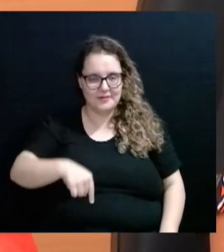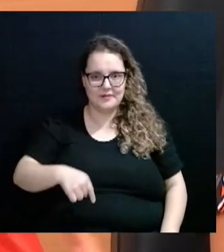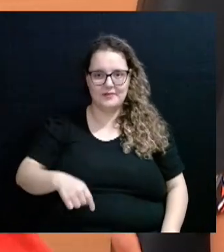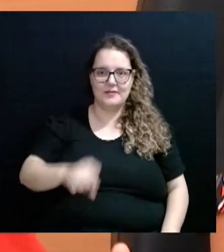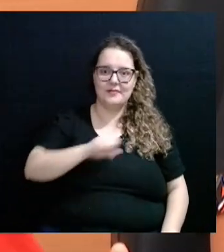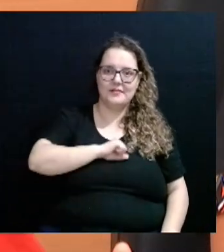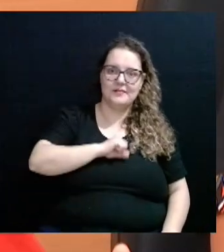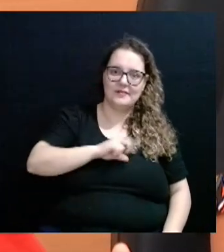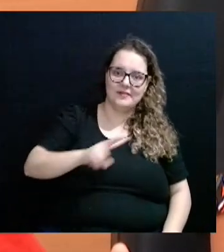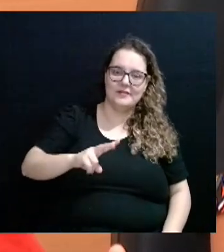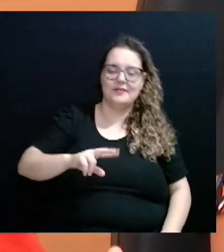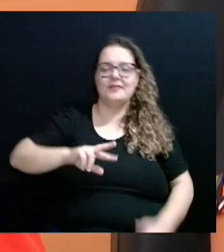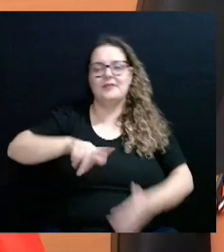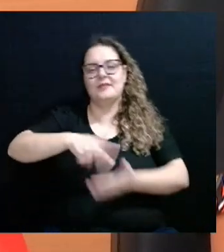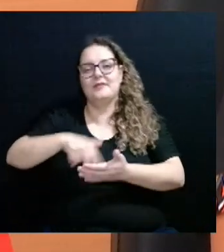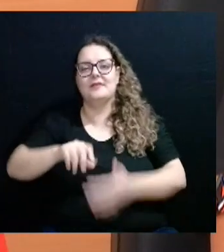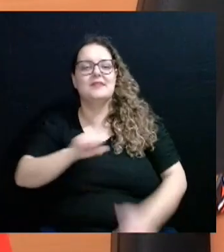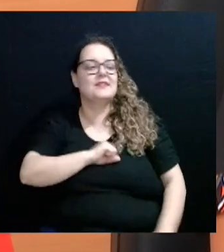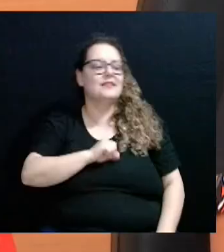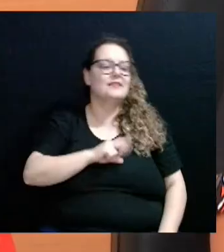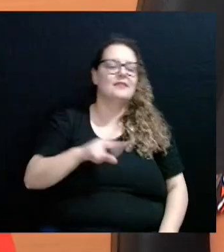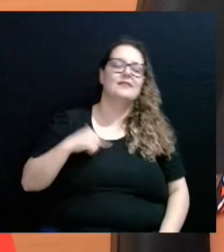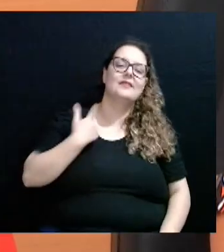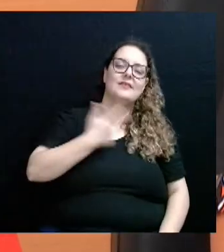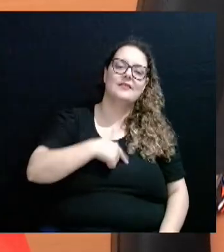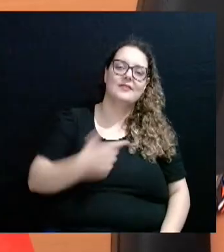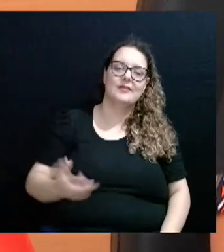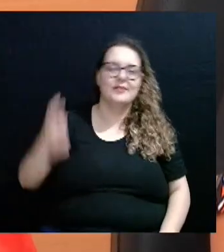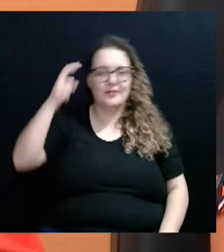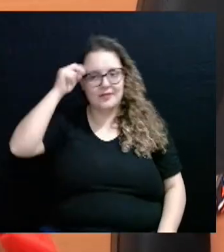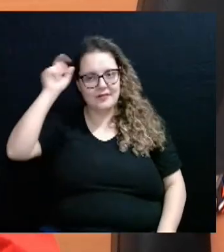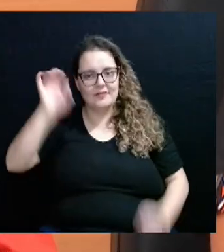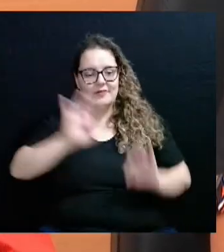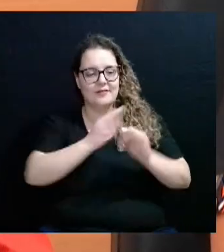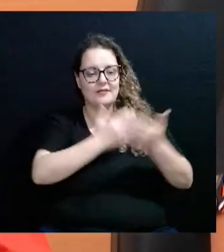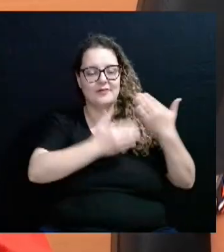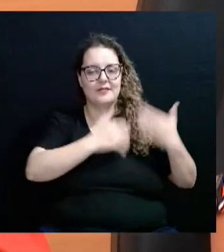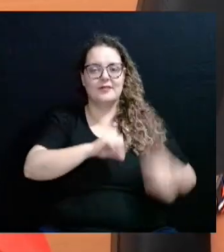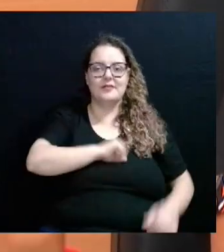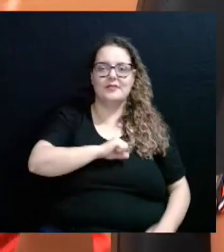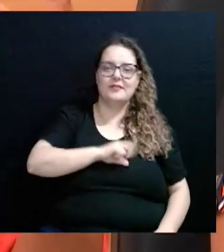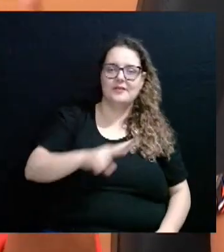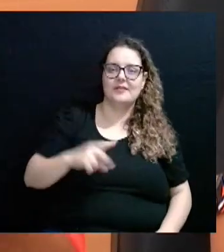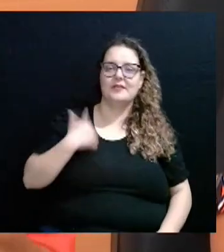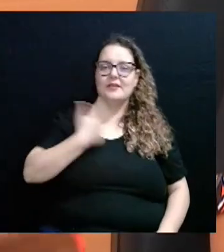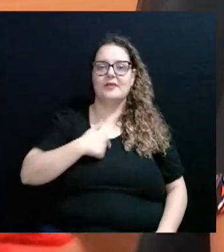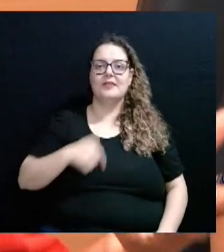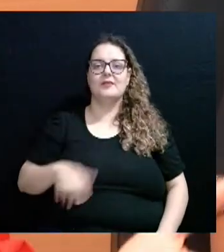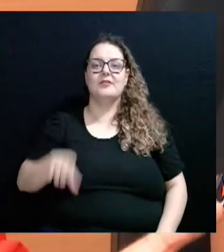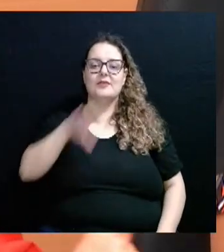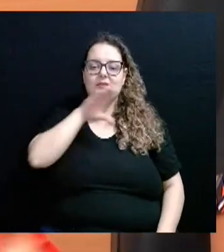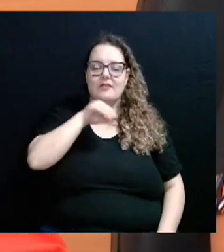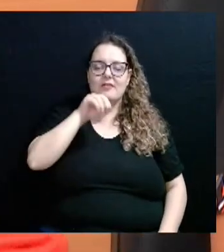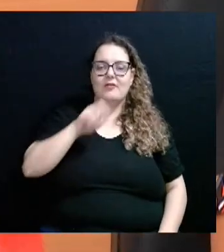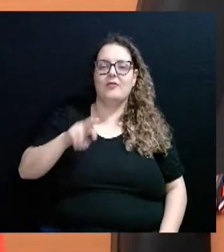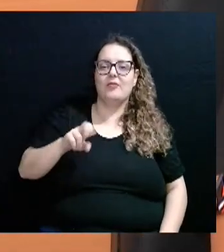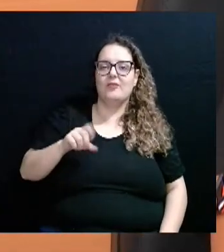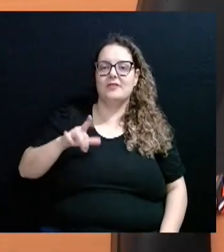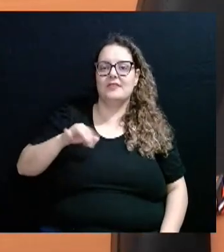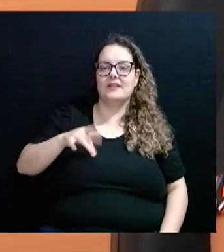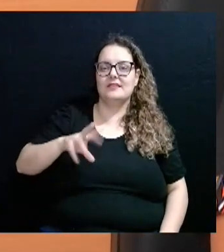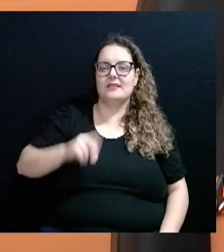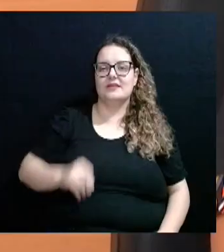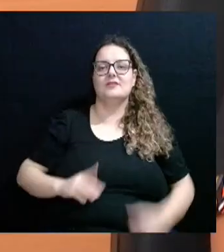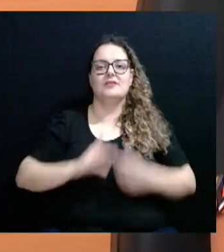hop, salve a nossa cultura, salve a nossa ancestralidade, salve a nossa oralidade e salve a democratização